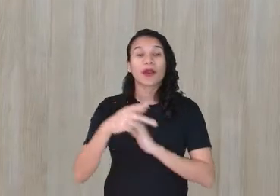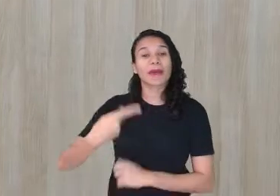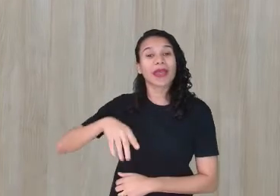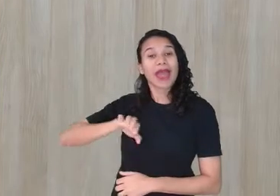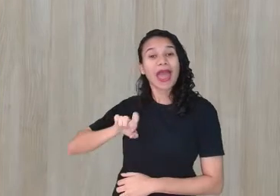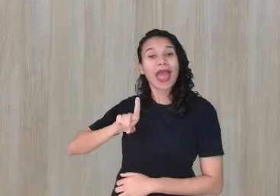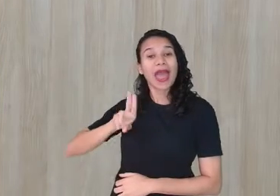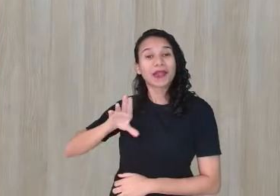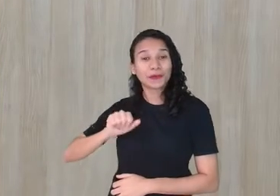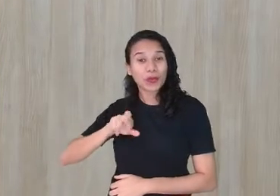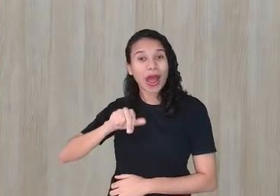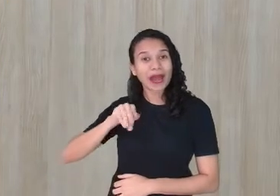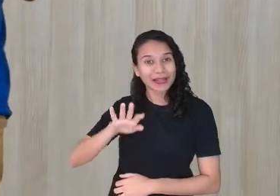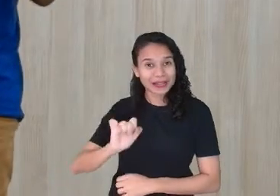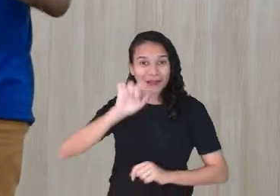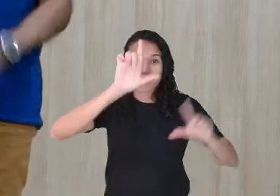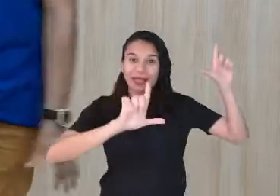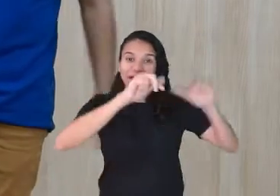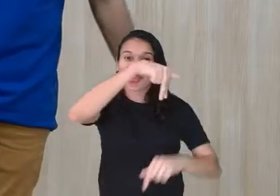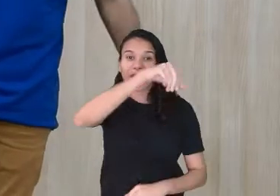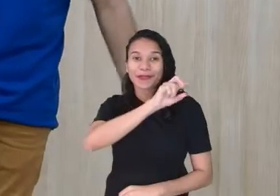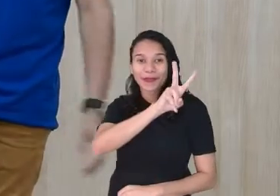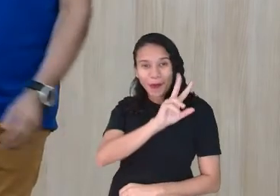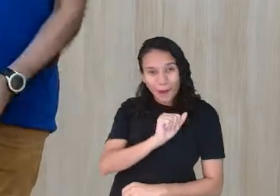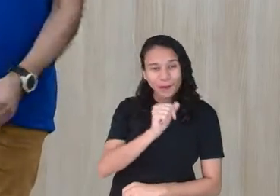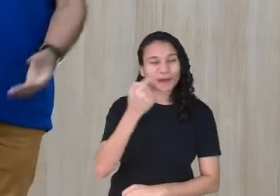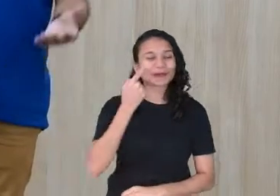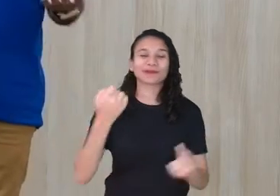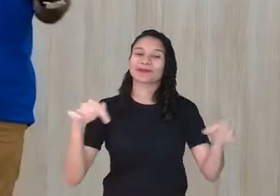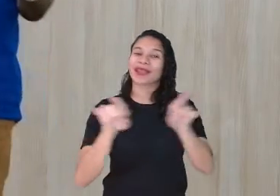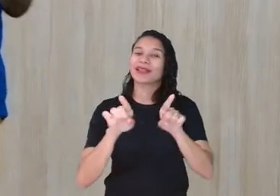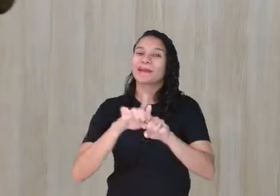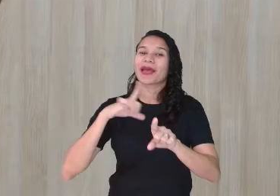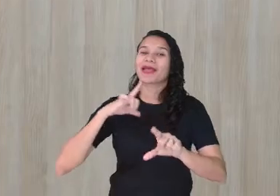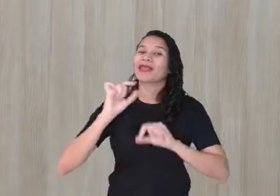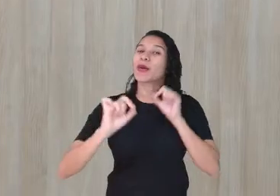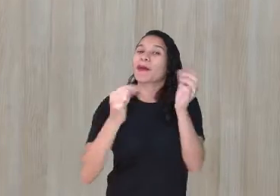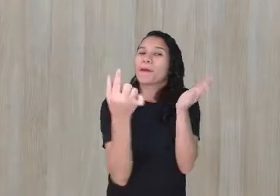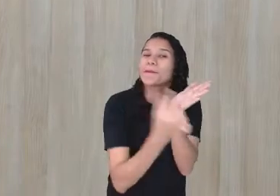Recife está lá presente na TV Nova Nordeste. Também temos o